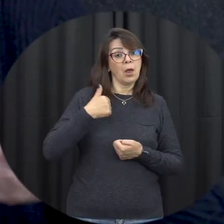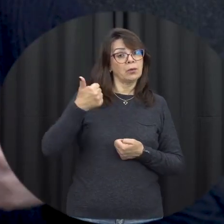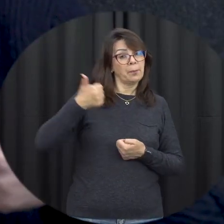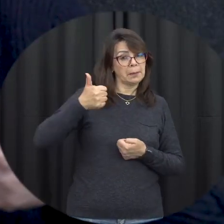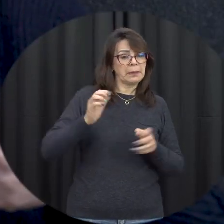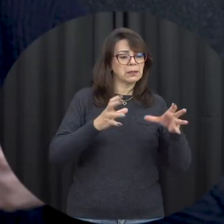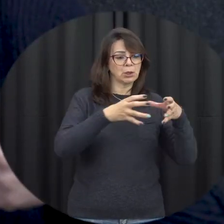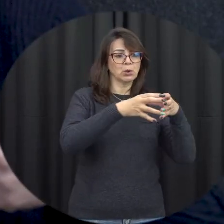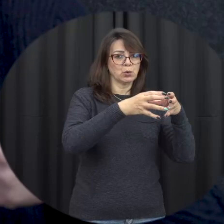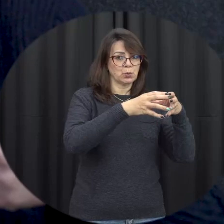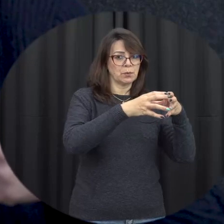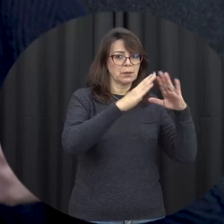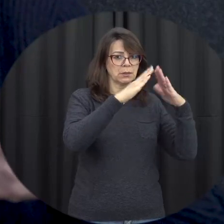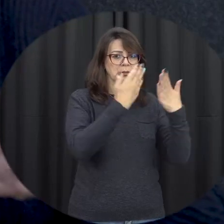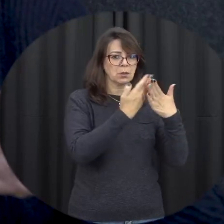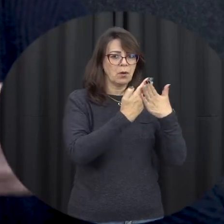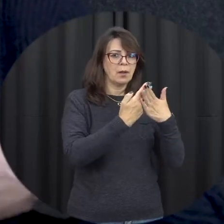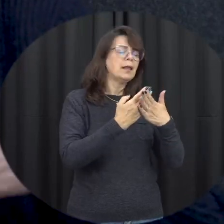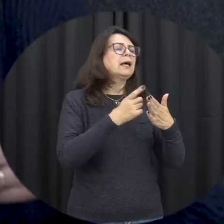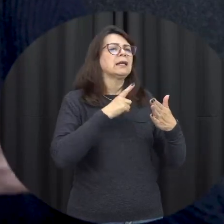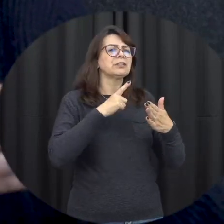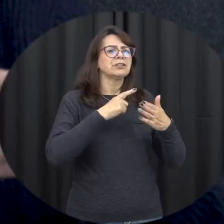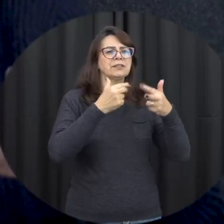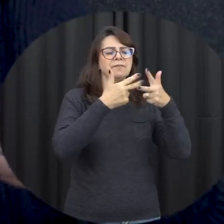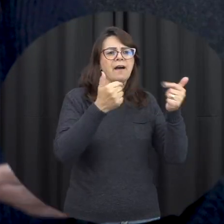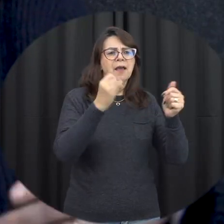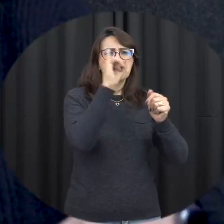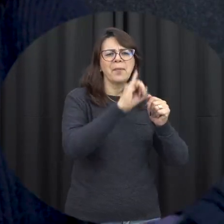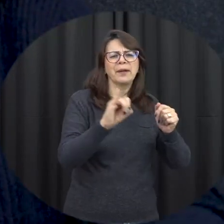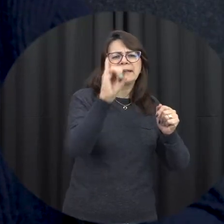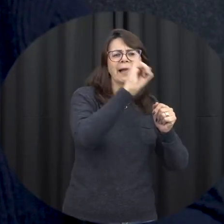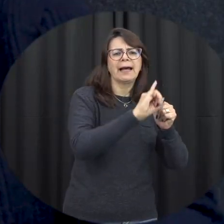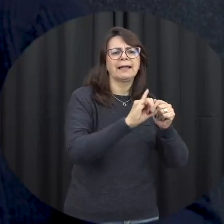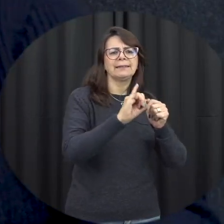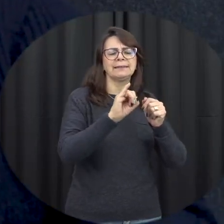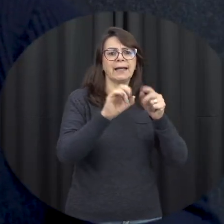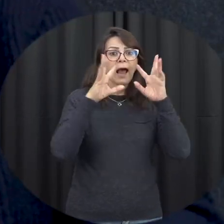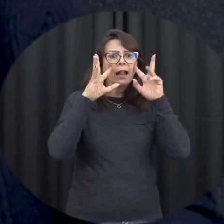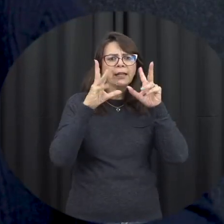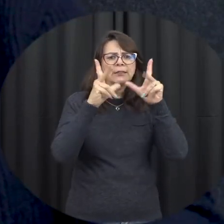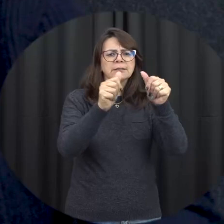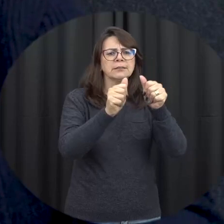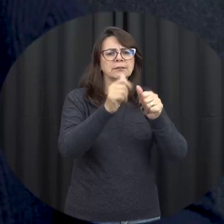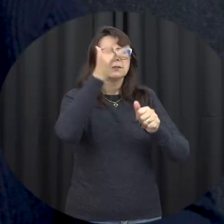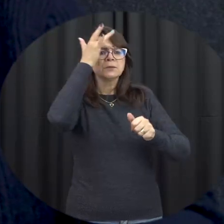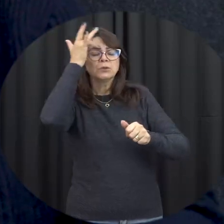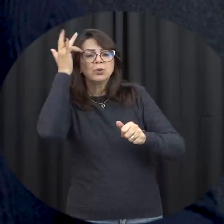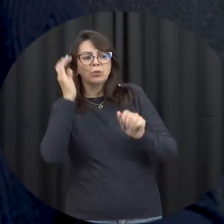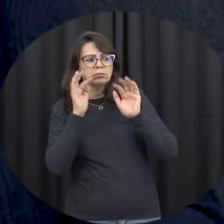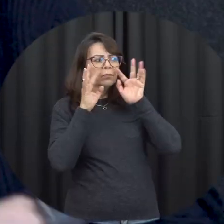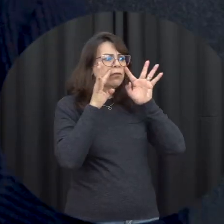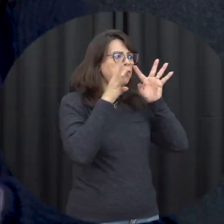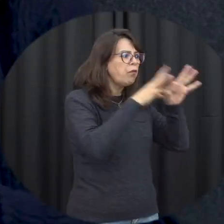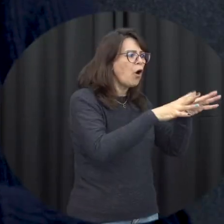fui a primeira turma, né, da escola, então a gente tinha muito destaque, era o centro da cidade, das atenções,